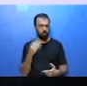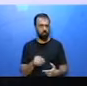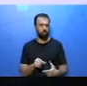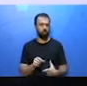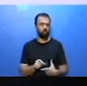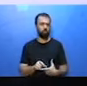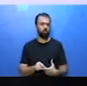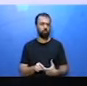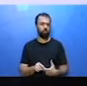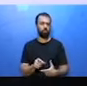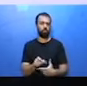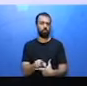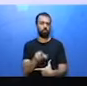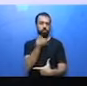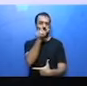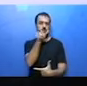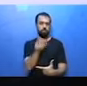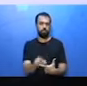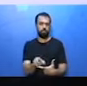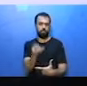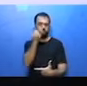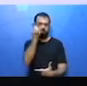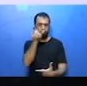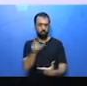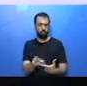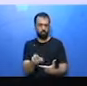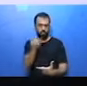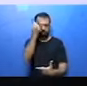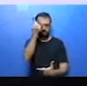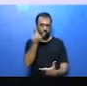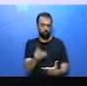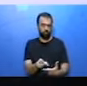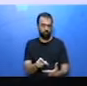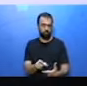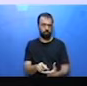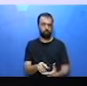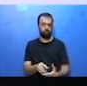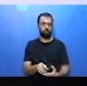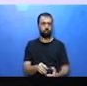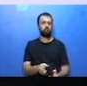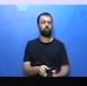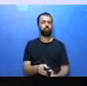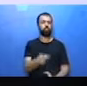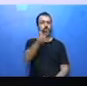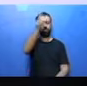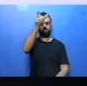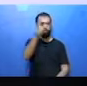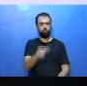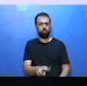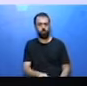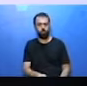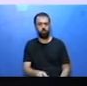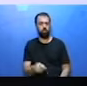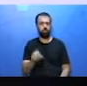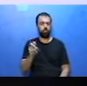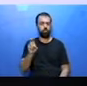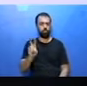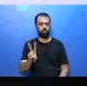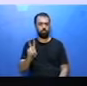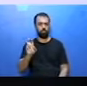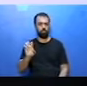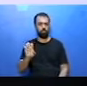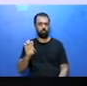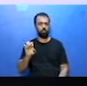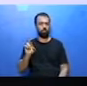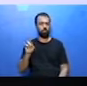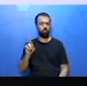era um gráfico de coluna que eles estavam todos na verde e estavam todas as suas